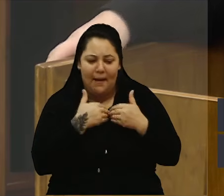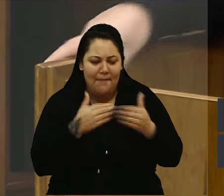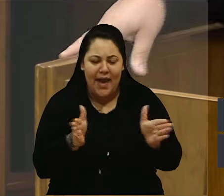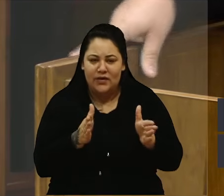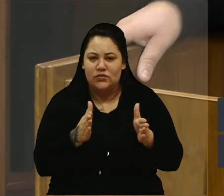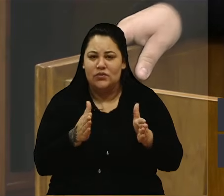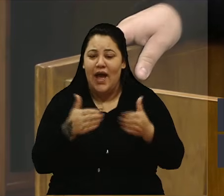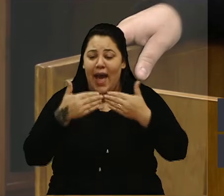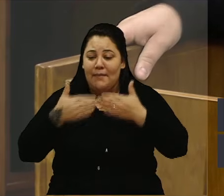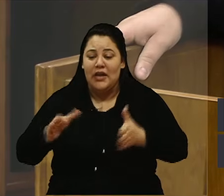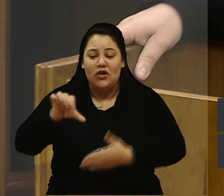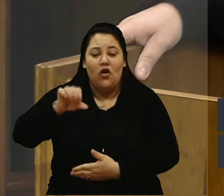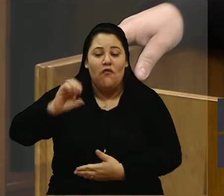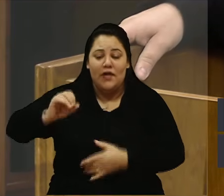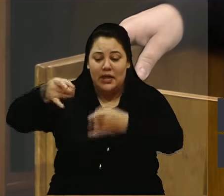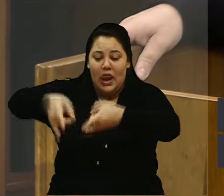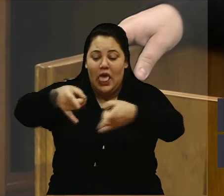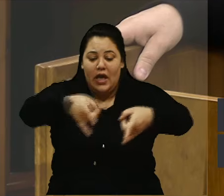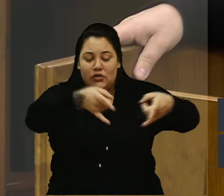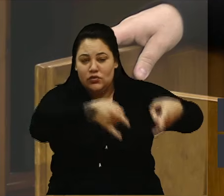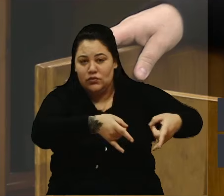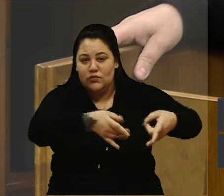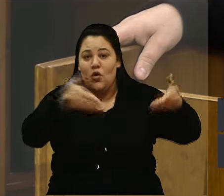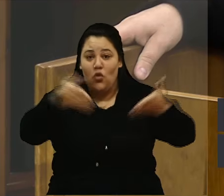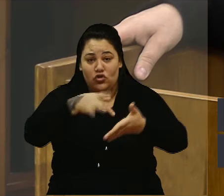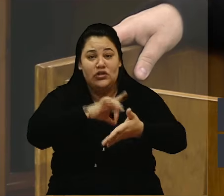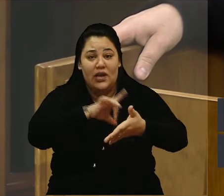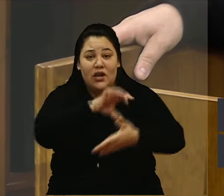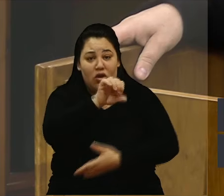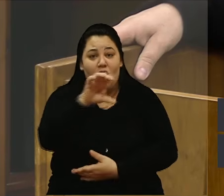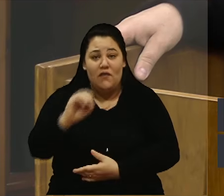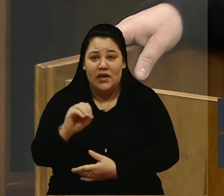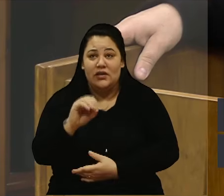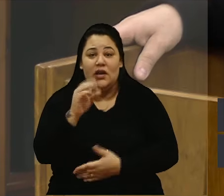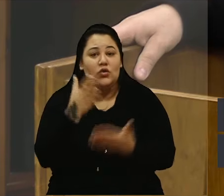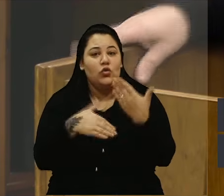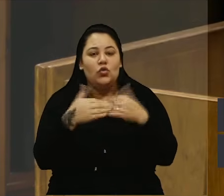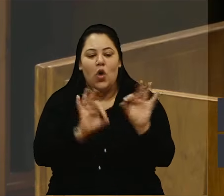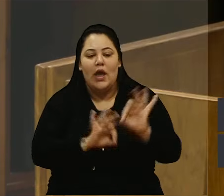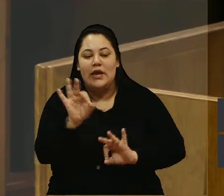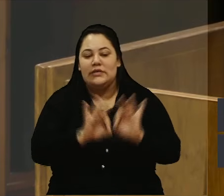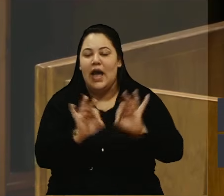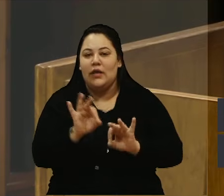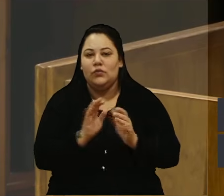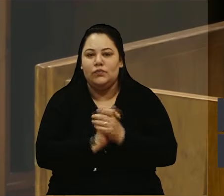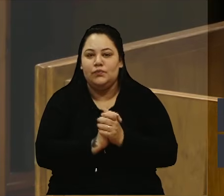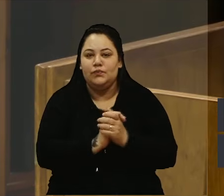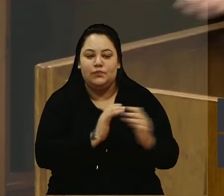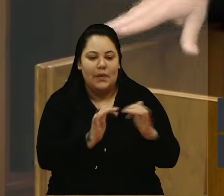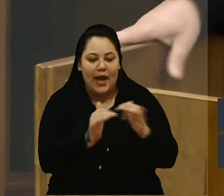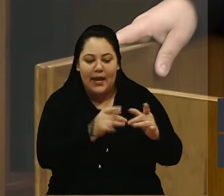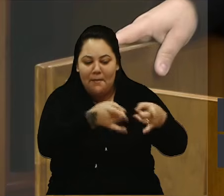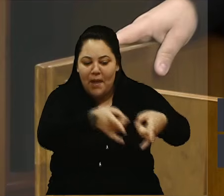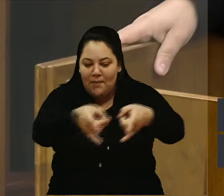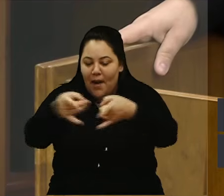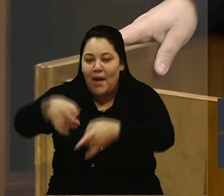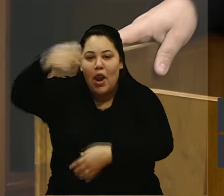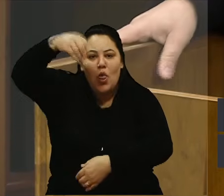90 leitos. Eles têm hoje 90 leitos, tudo equipado, com maca, com tudo, com luz, com água, tudo